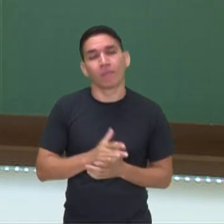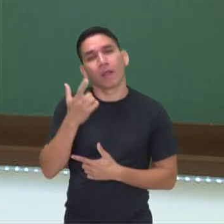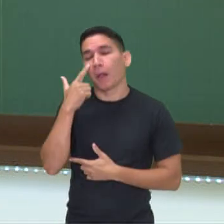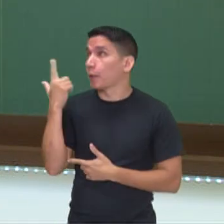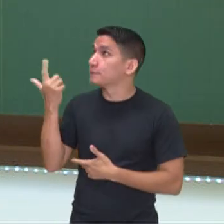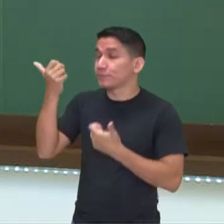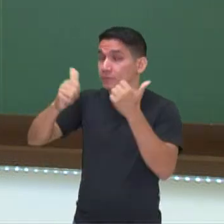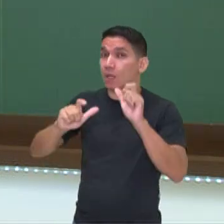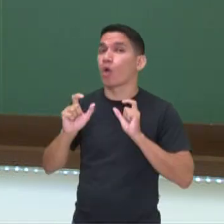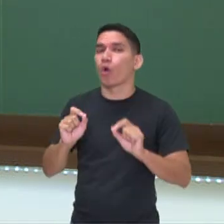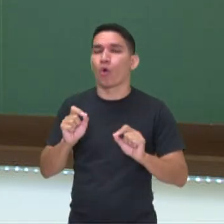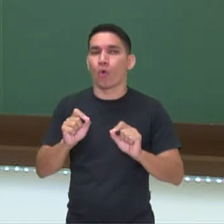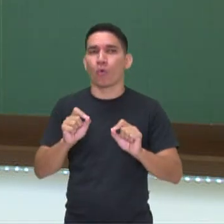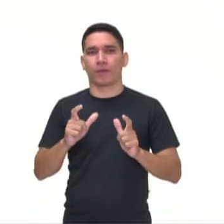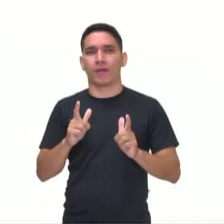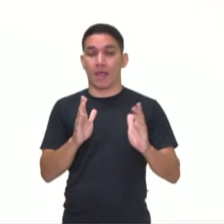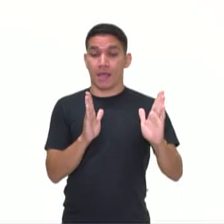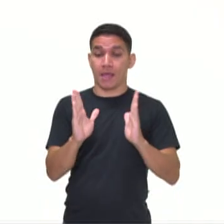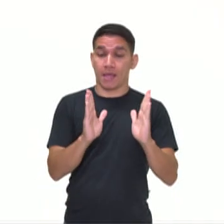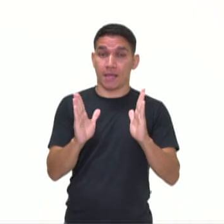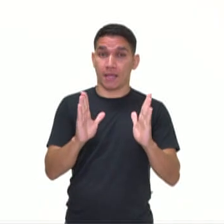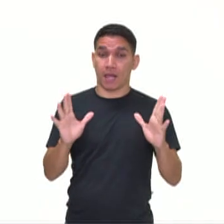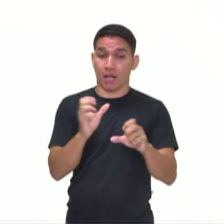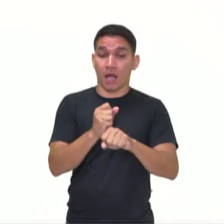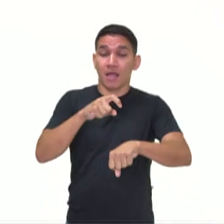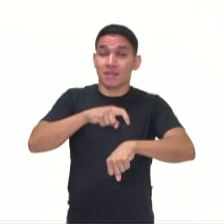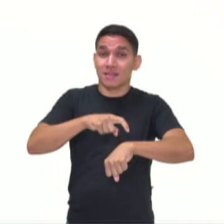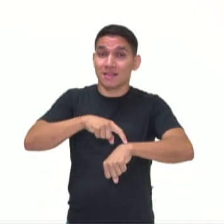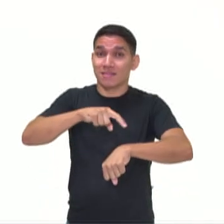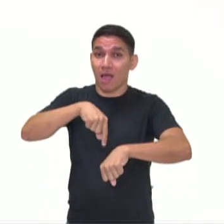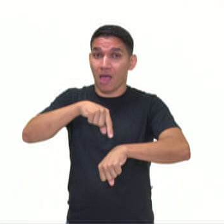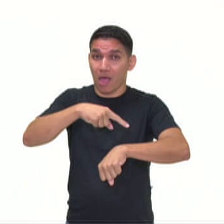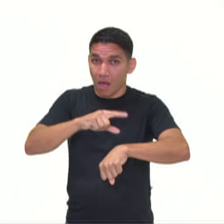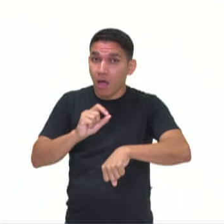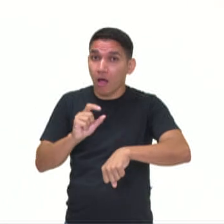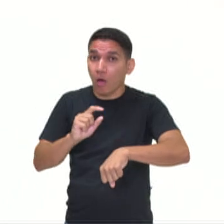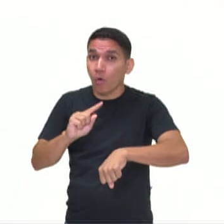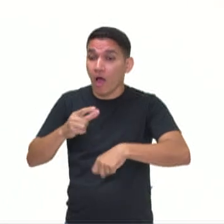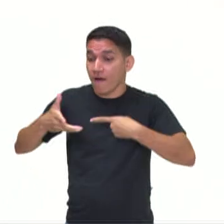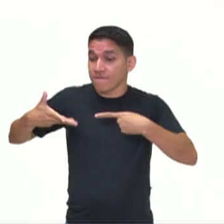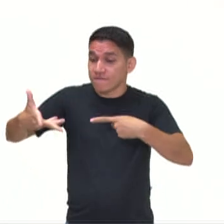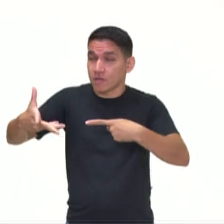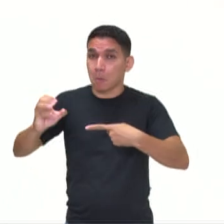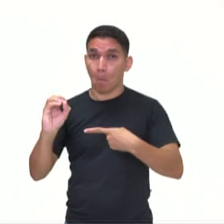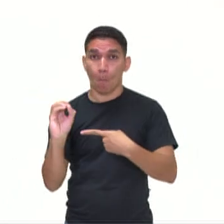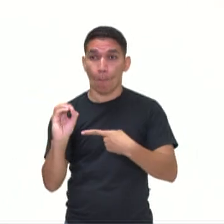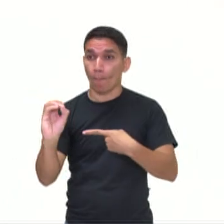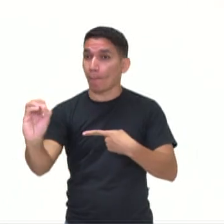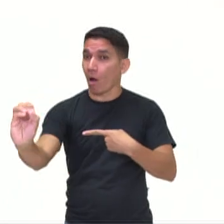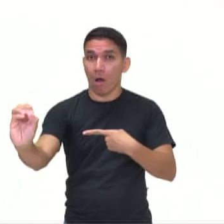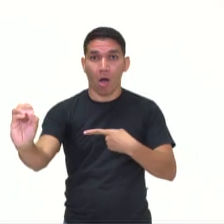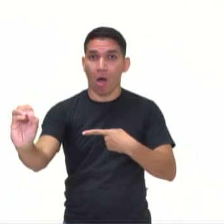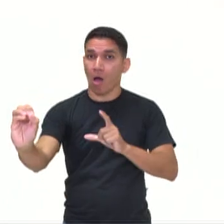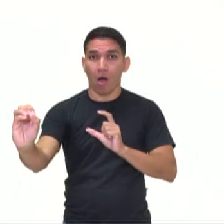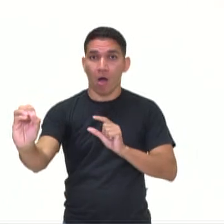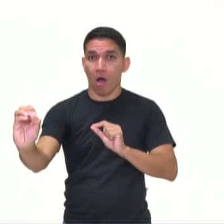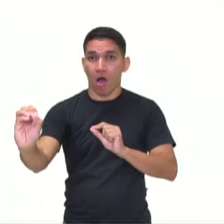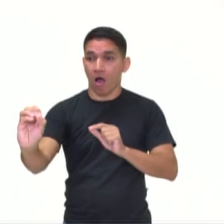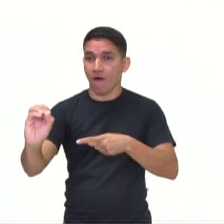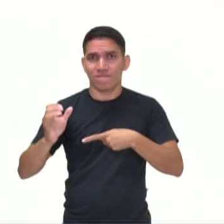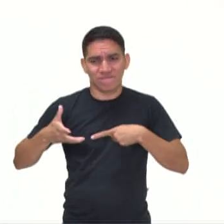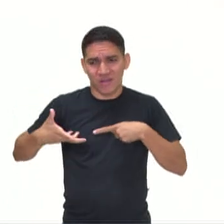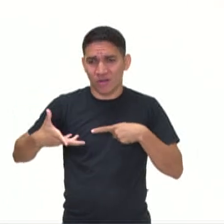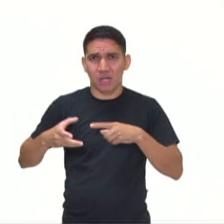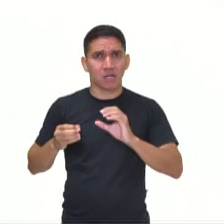intervalo, olha só, de tempo onde a velocidade é nula, tá bom? Onde a velocidade é zero,